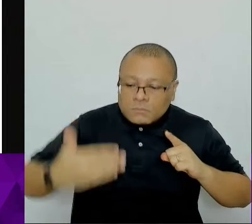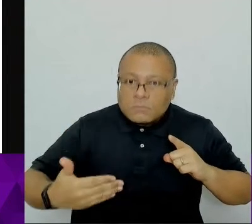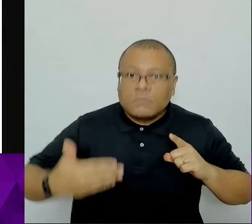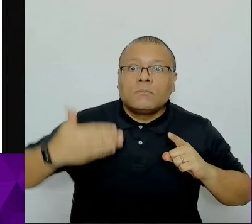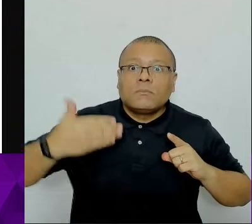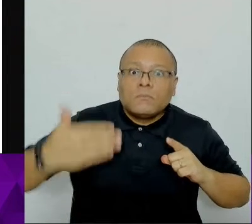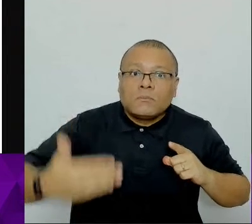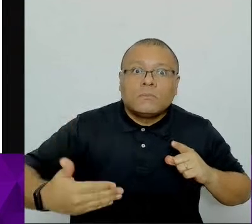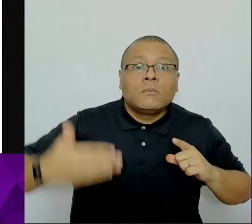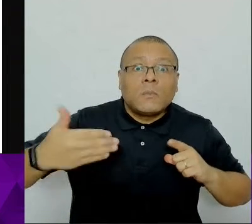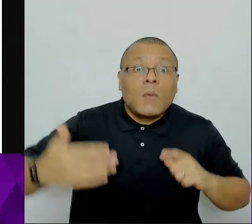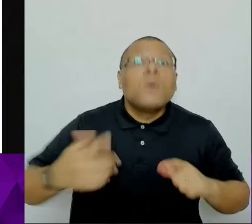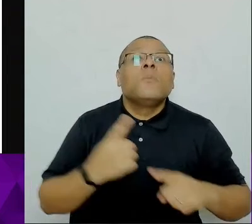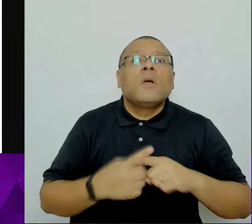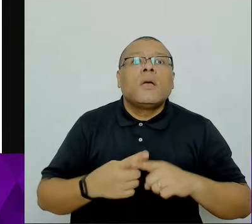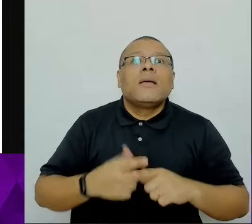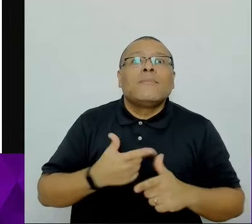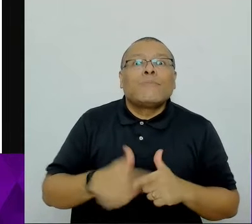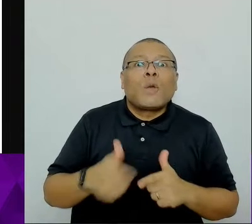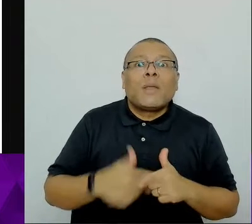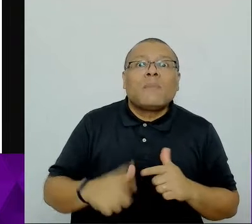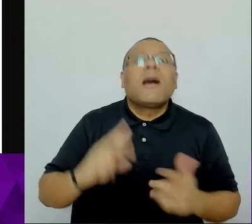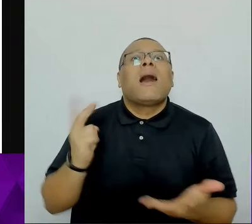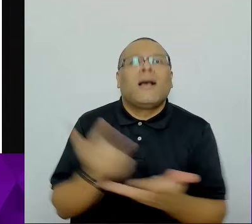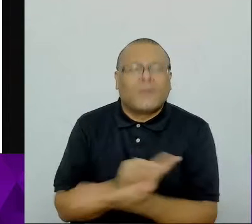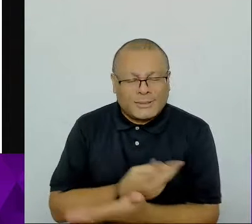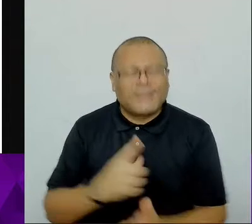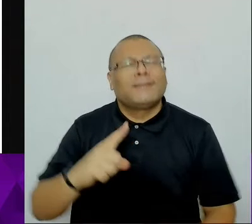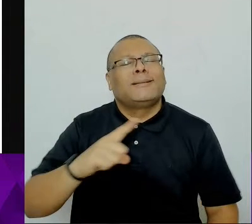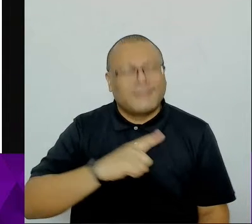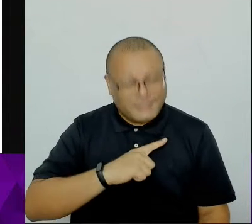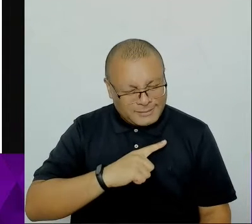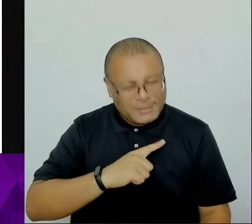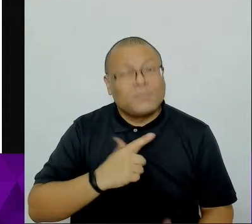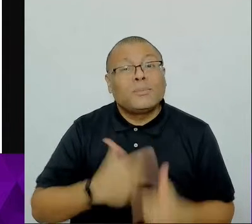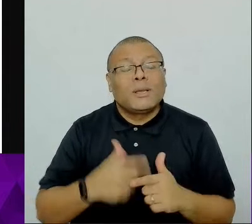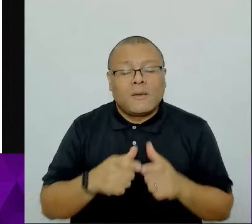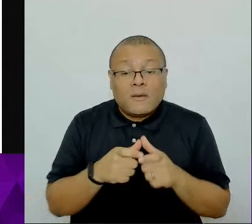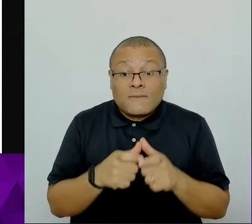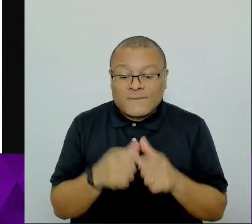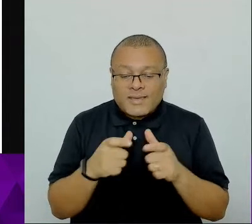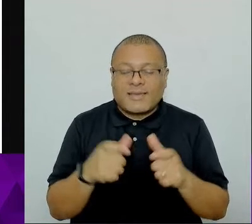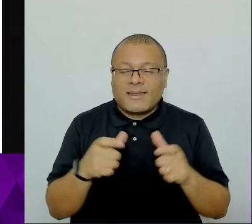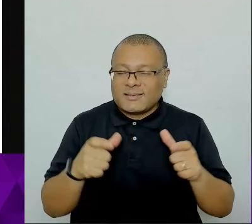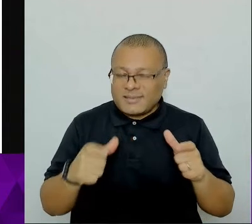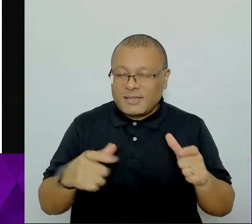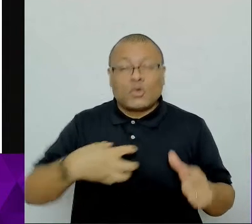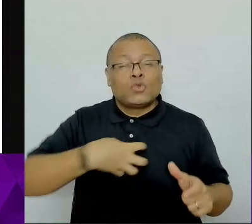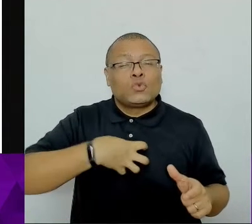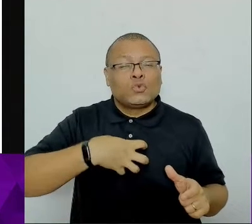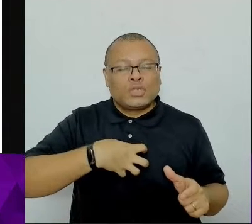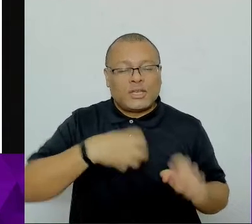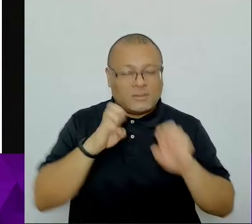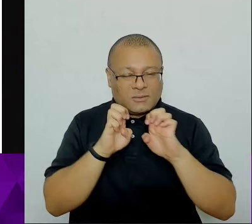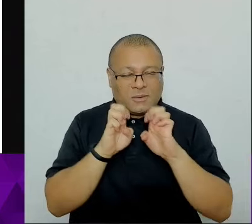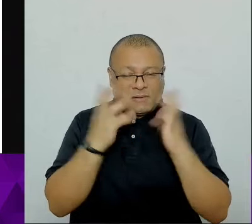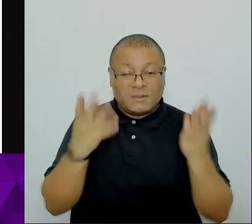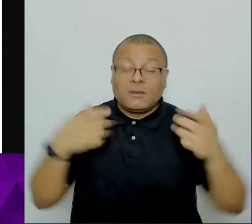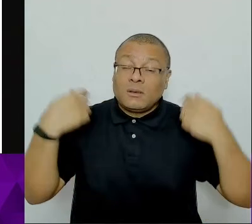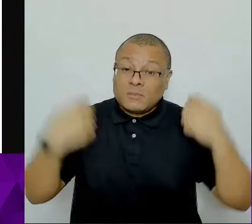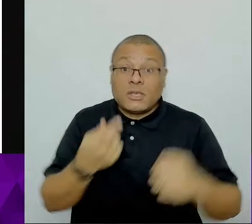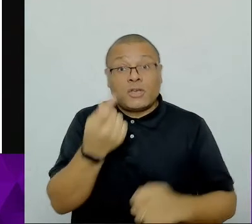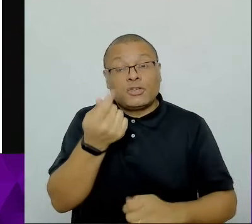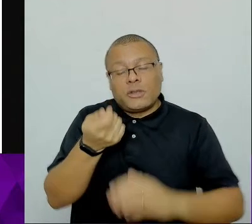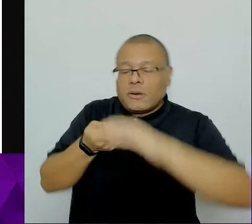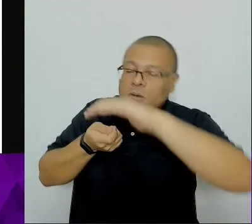aí das dores do crescimento, né? Causa dores, né? Por que causa dores? Porque quando eu vou crescer, nesse tipo, por exemplo, num evento, eu preciso investir mais,